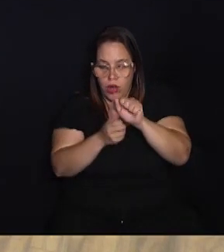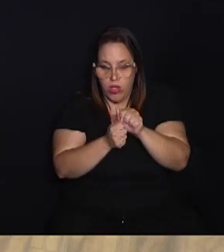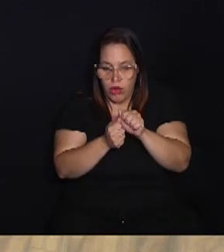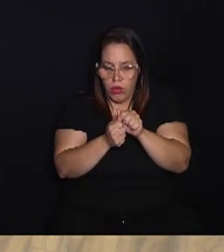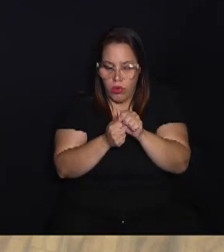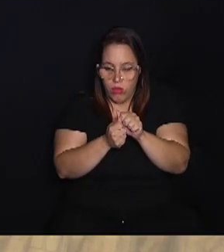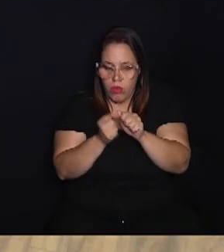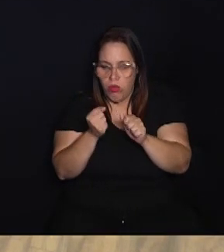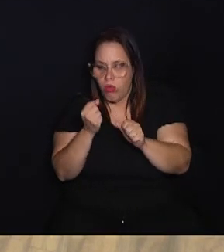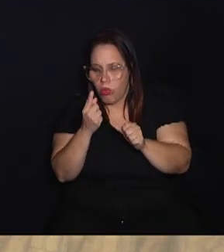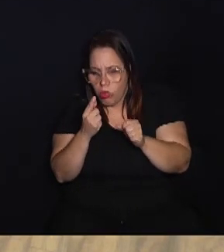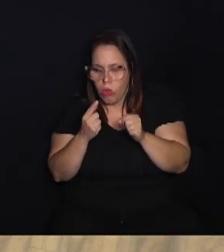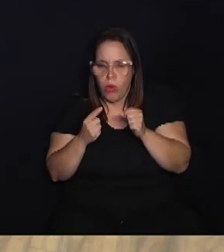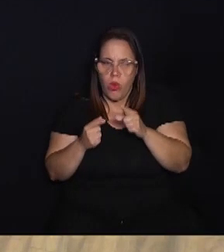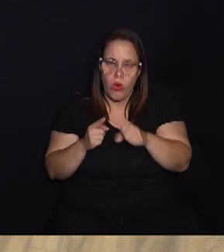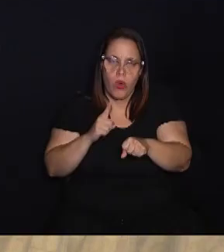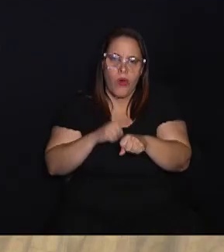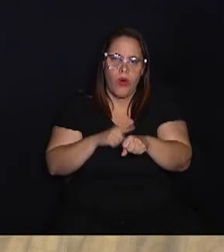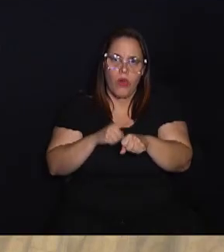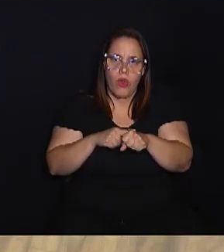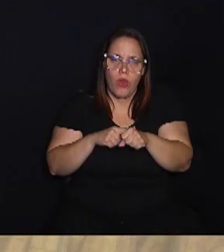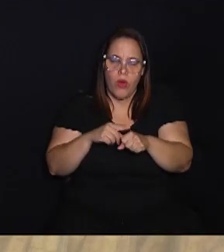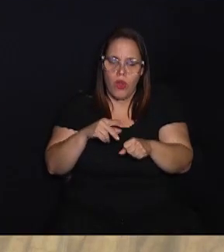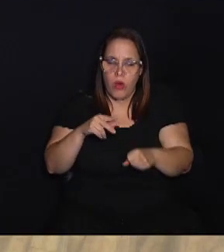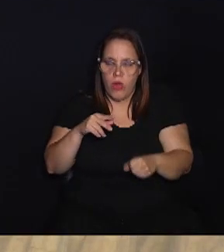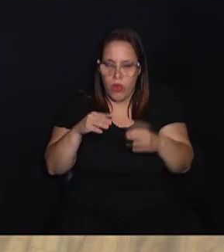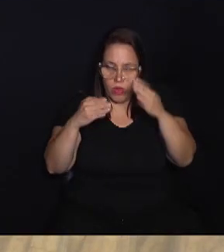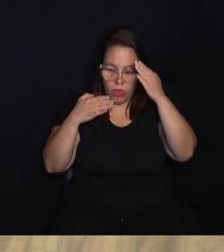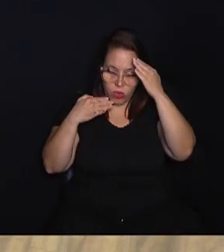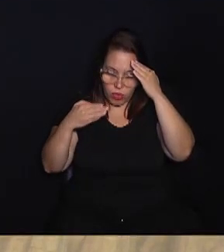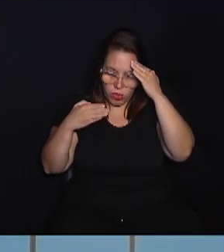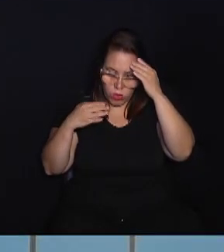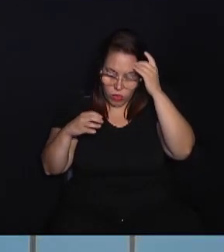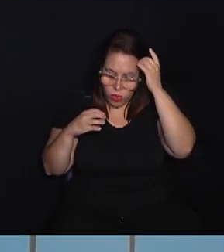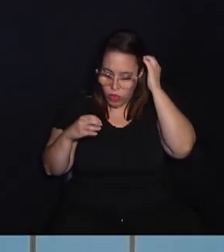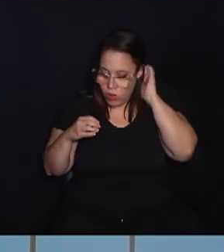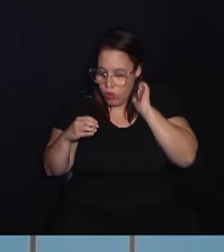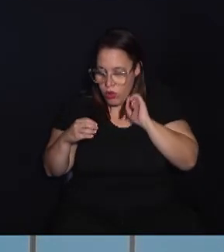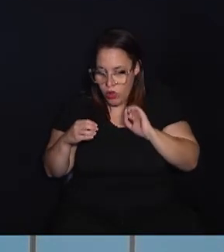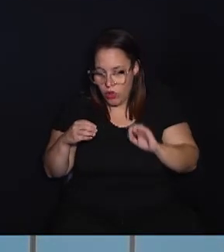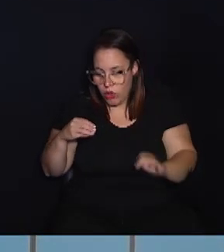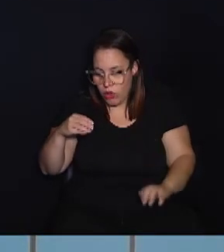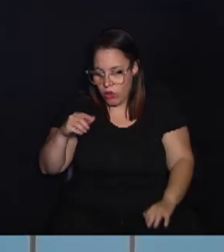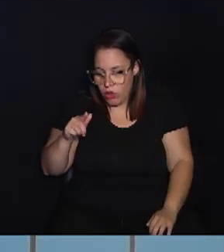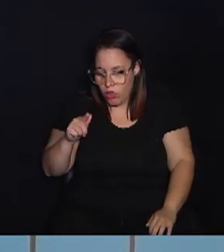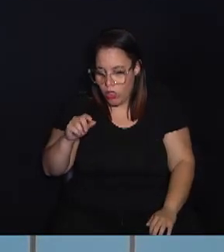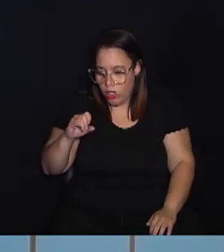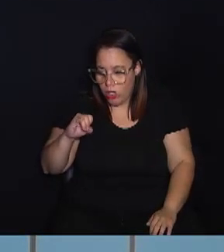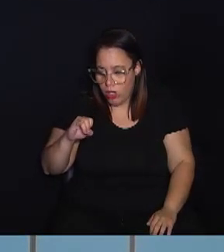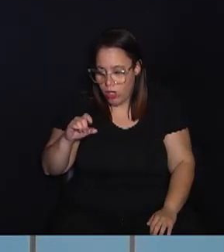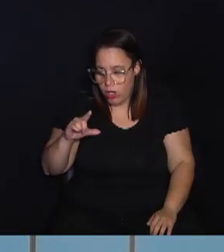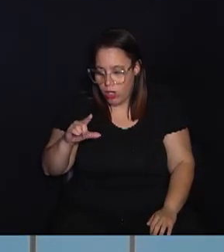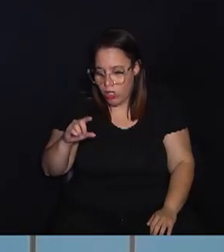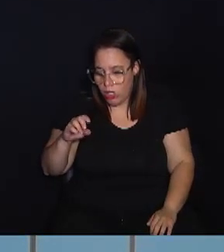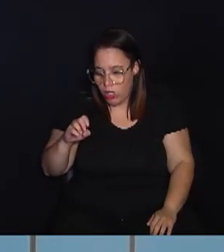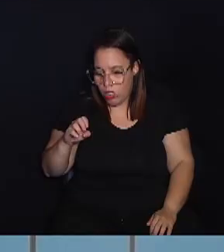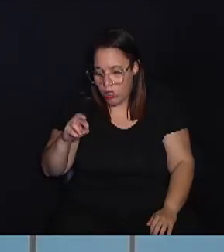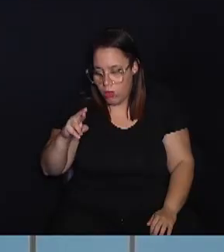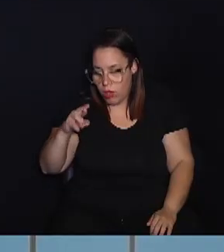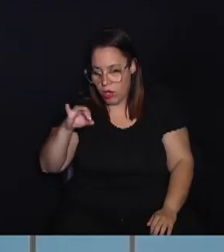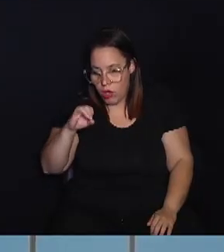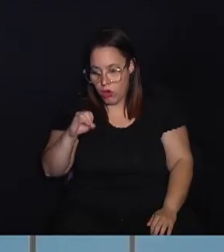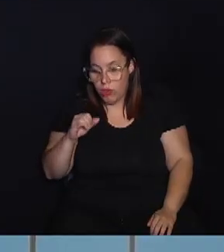tempo. Tem um psiquiatra italiano chamado Gilberto Guerra. Ele foi